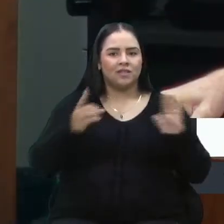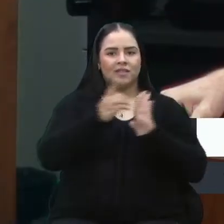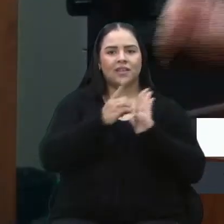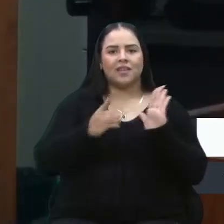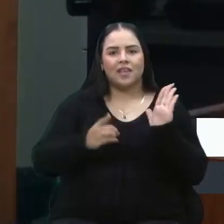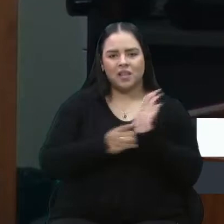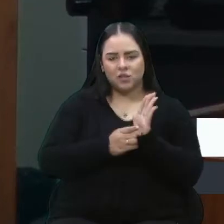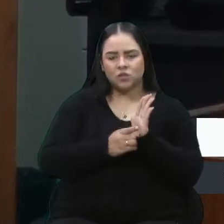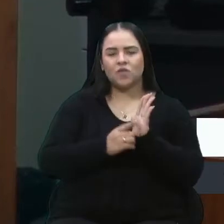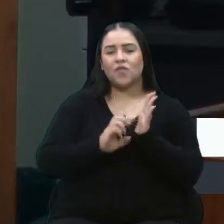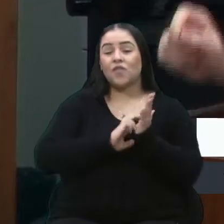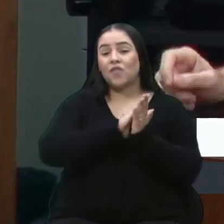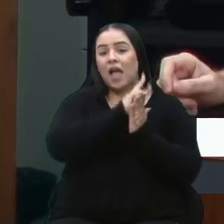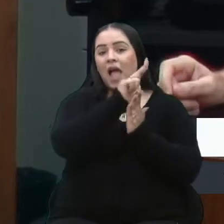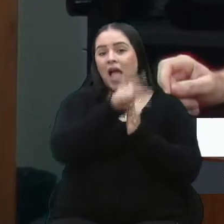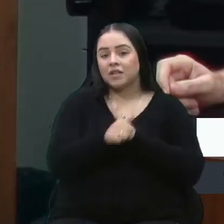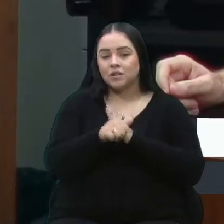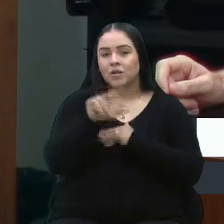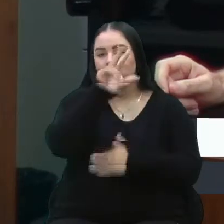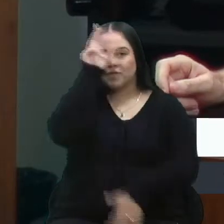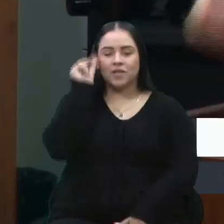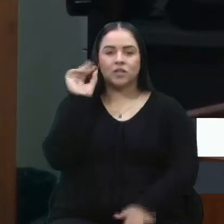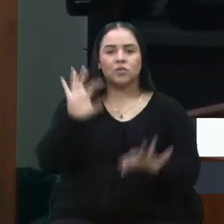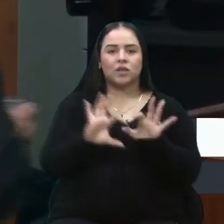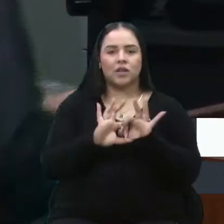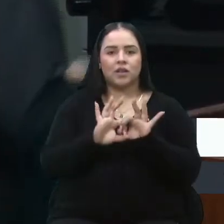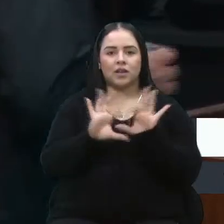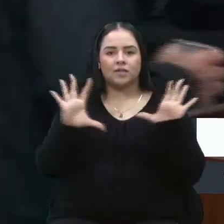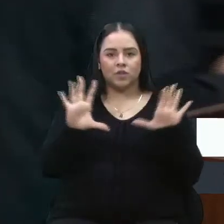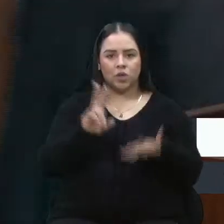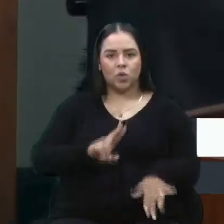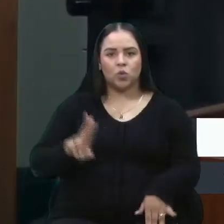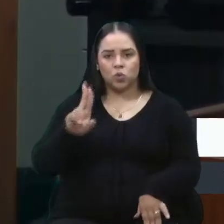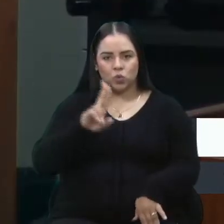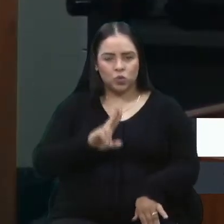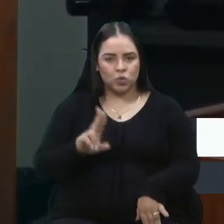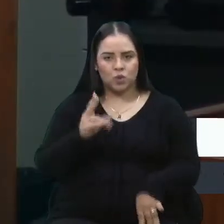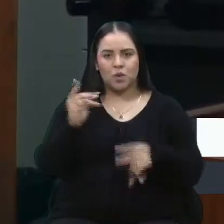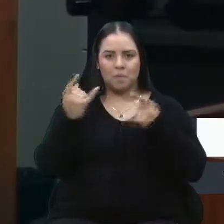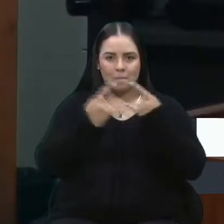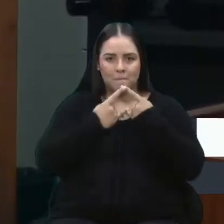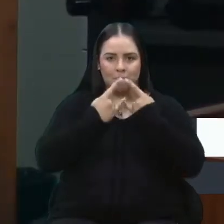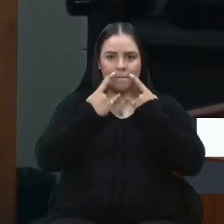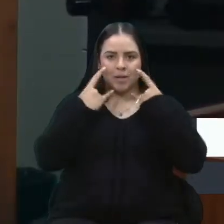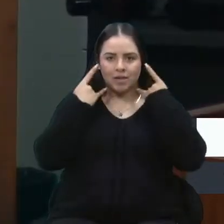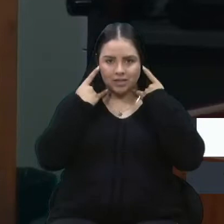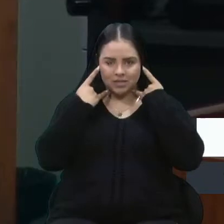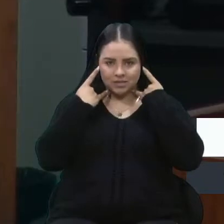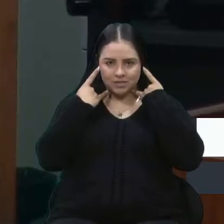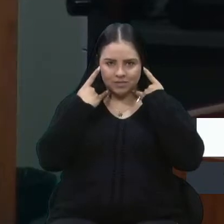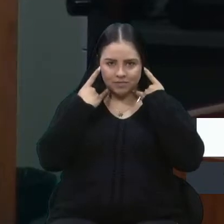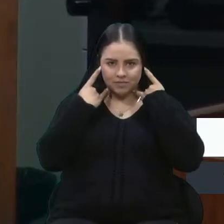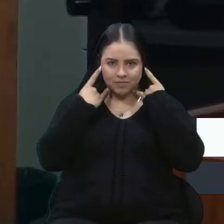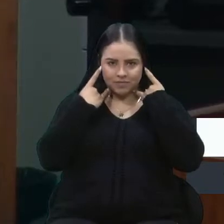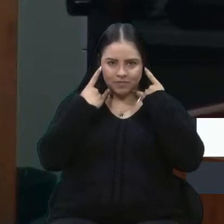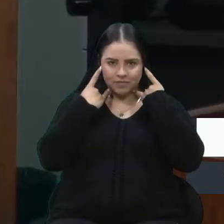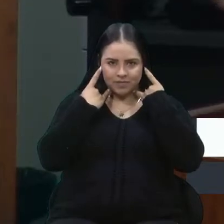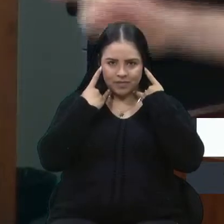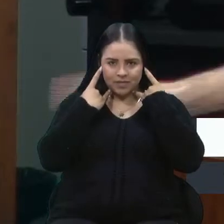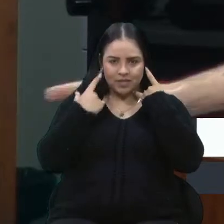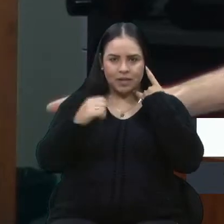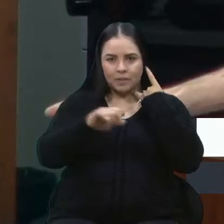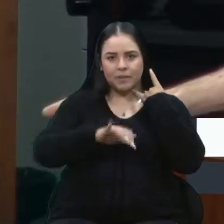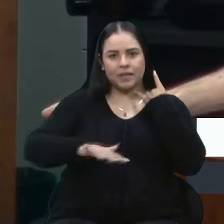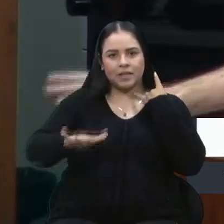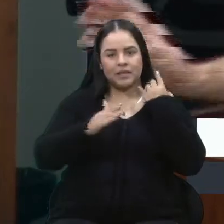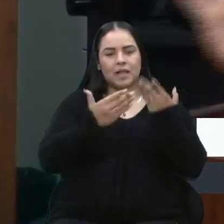prefeitos liberando o uso de máscaras a em ambientes abertos